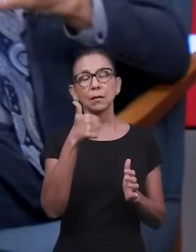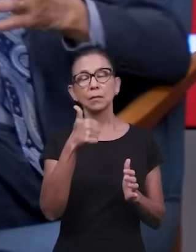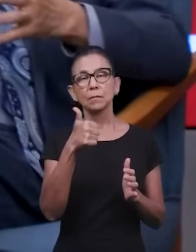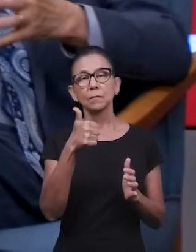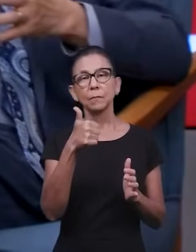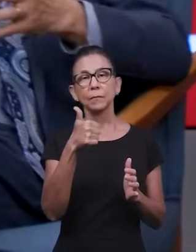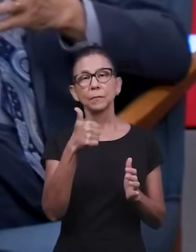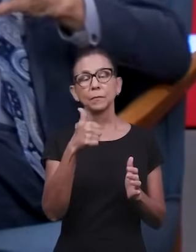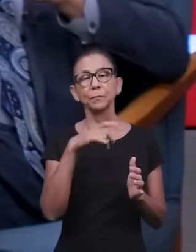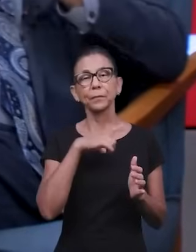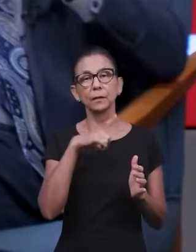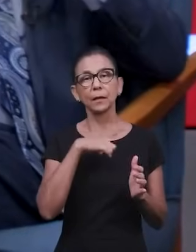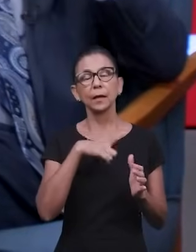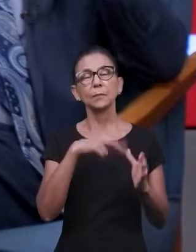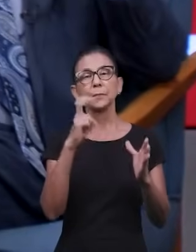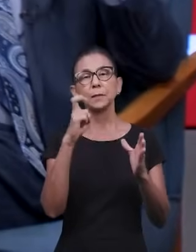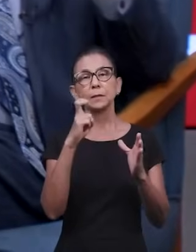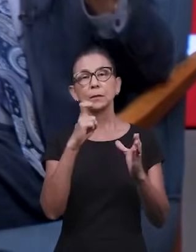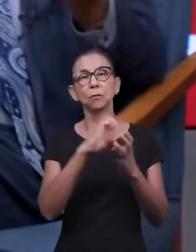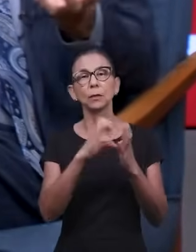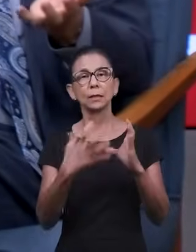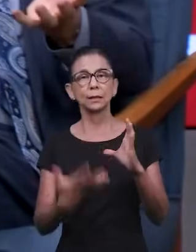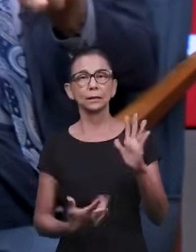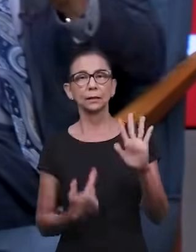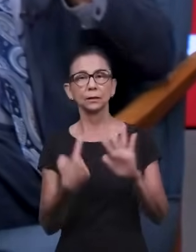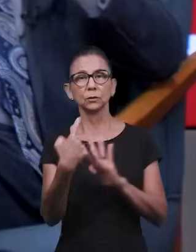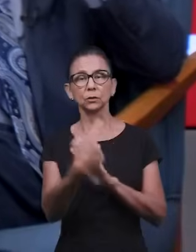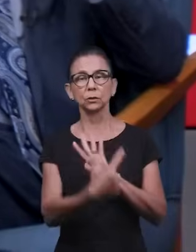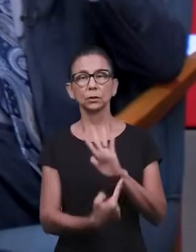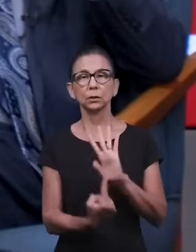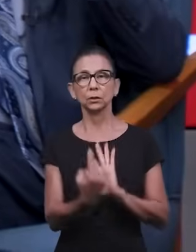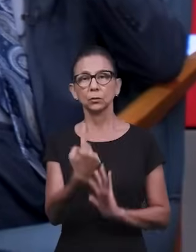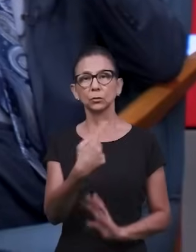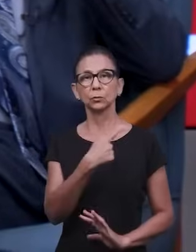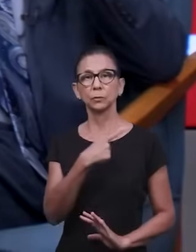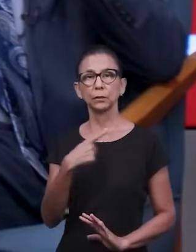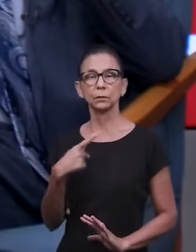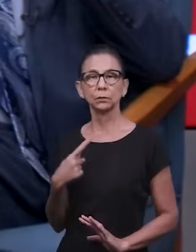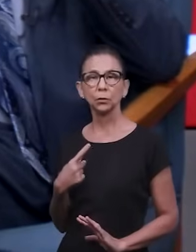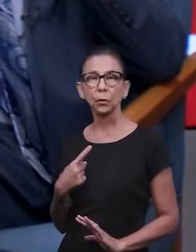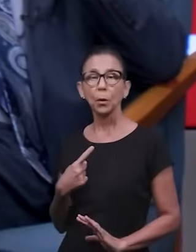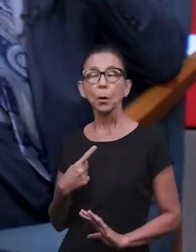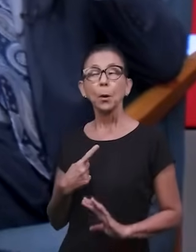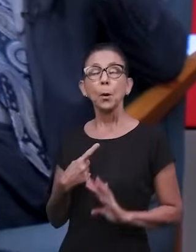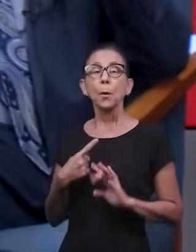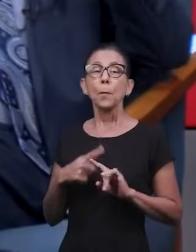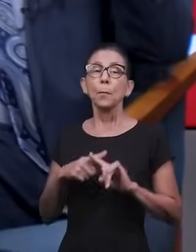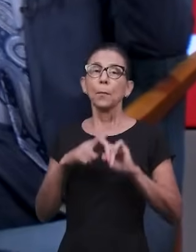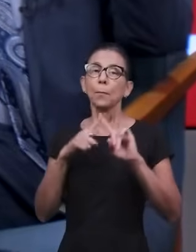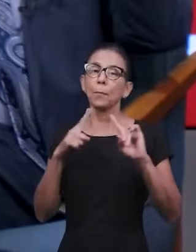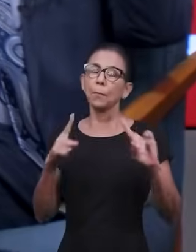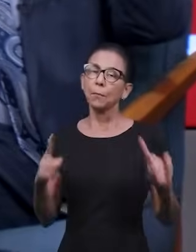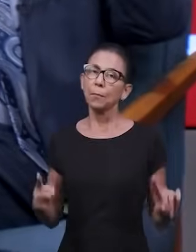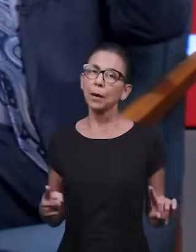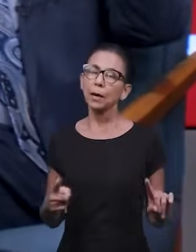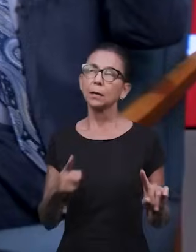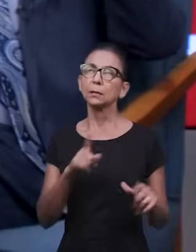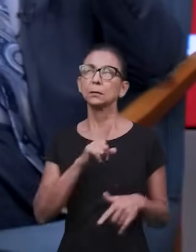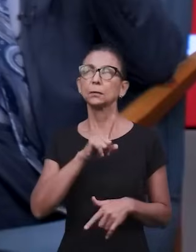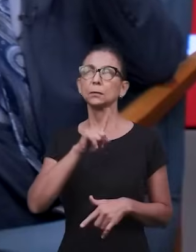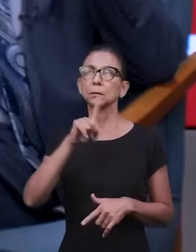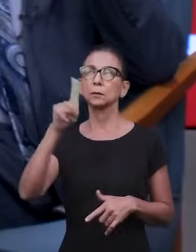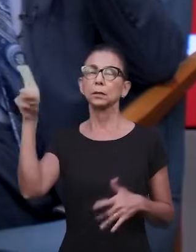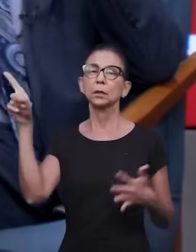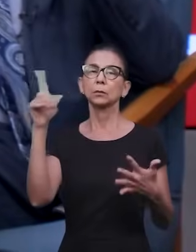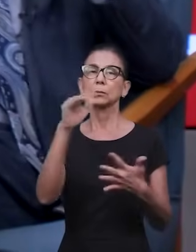mas os Ministérios são distribuídos como o corpo naquilo que é governo naquilo naqueles que o senhor